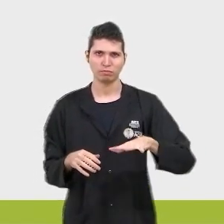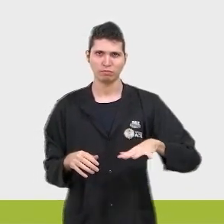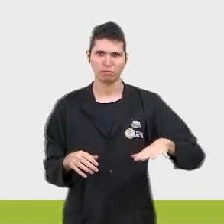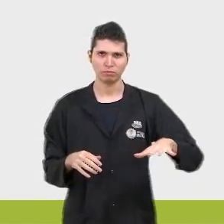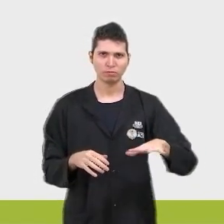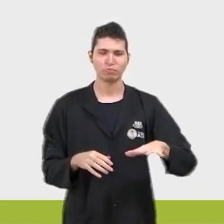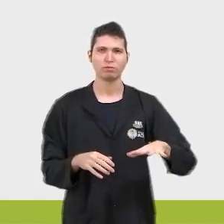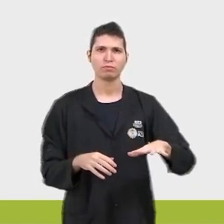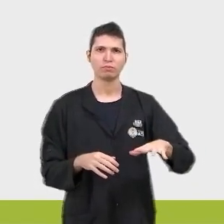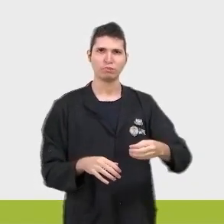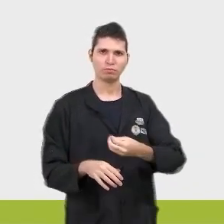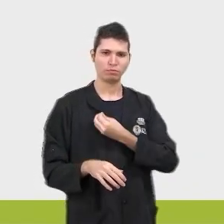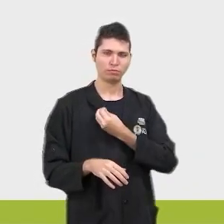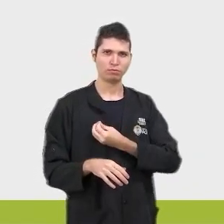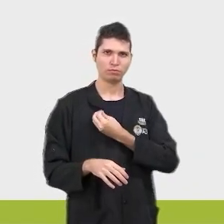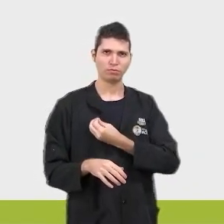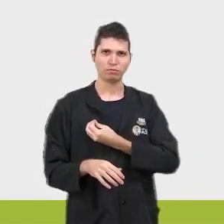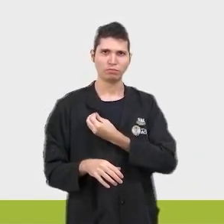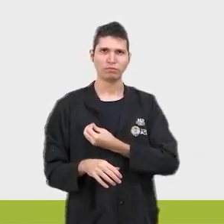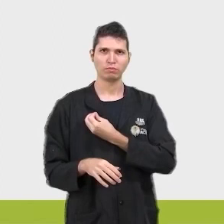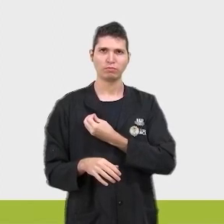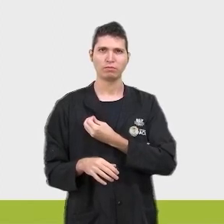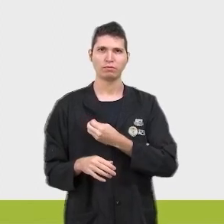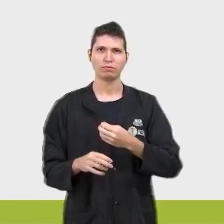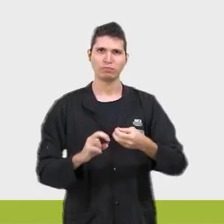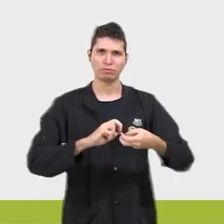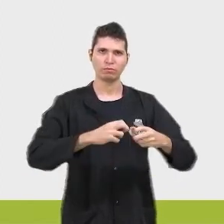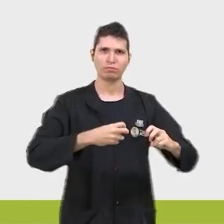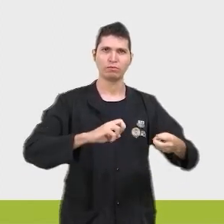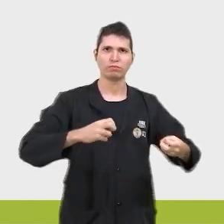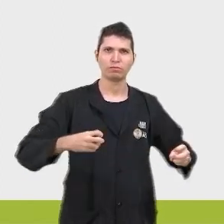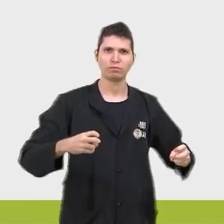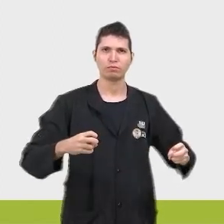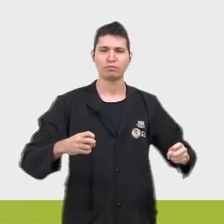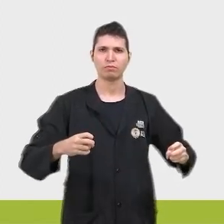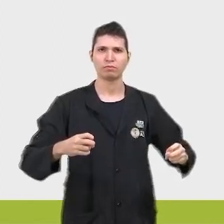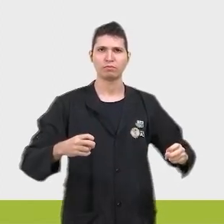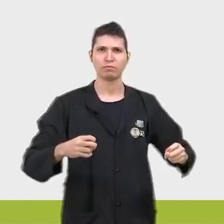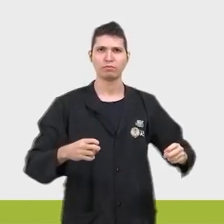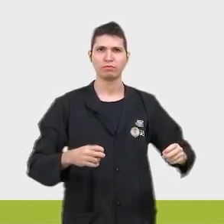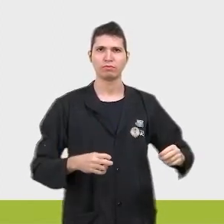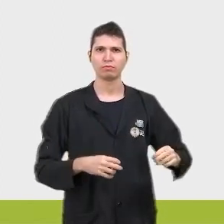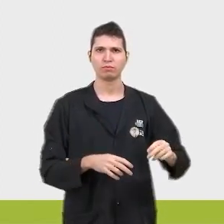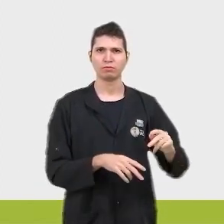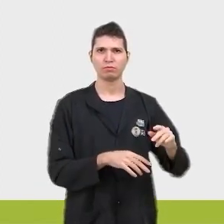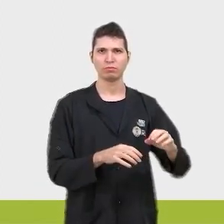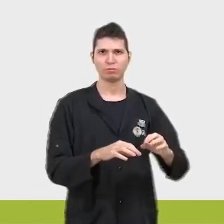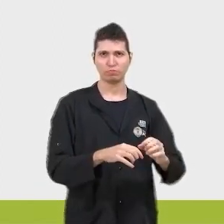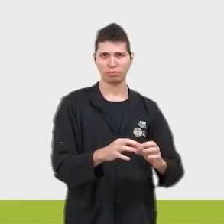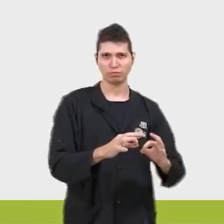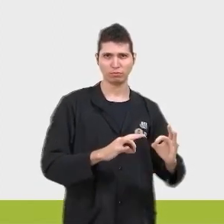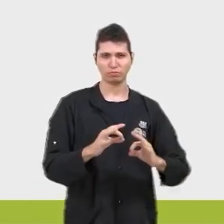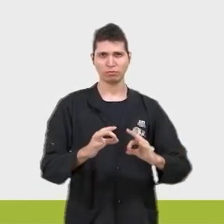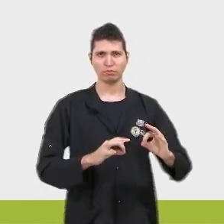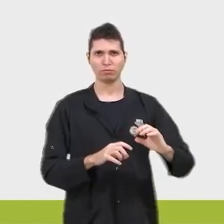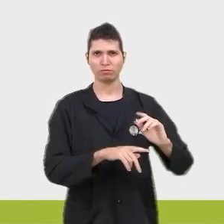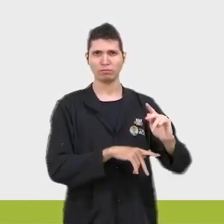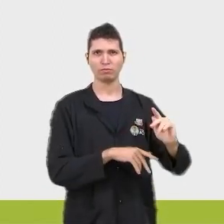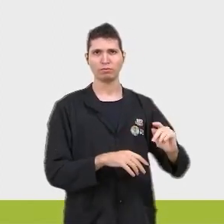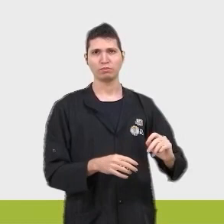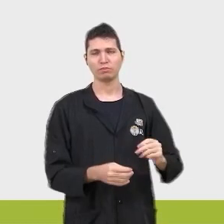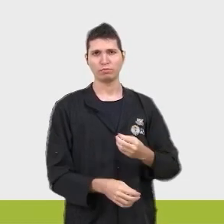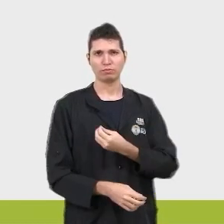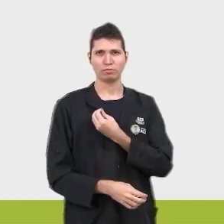suprimento de suas necessidades vitais e reprodutivas. E a distribuição de suas populações. Legal. Informação para